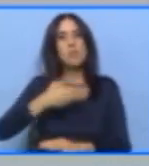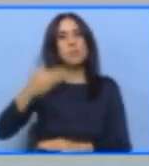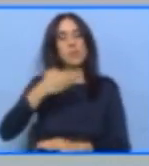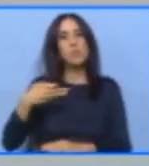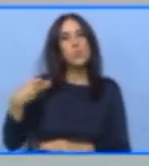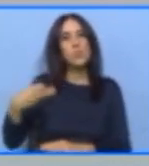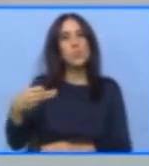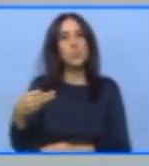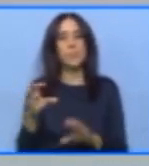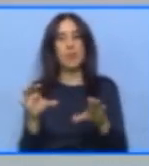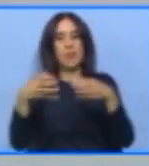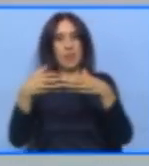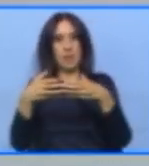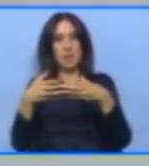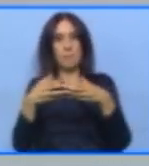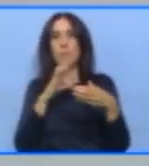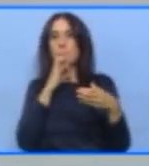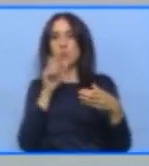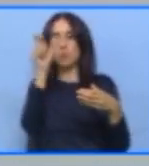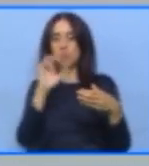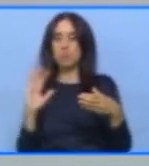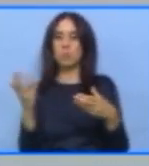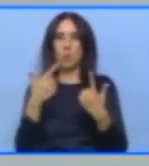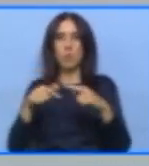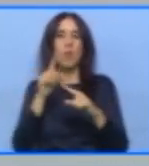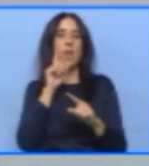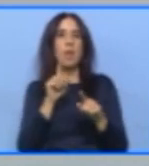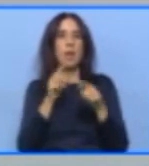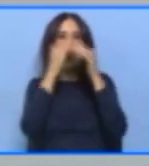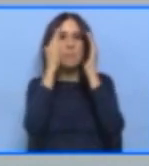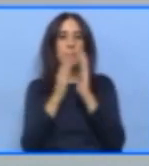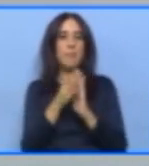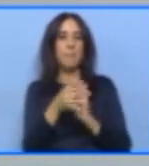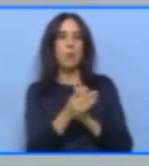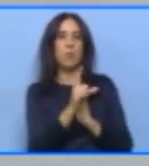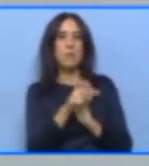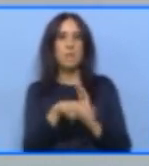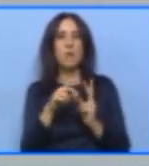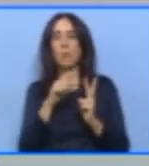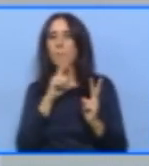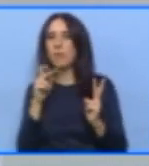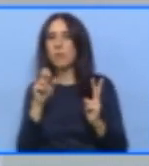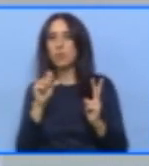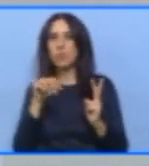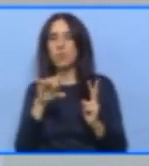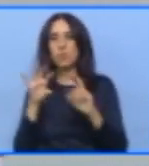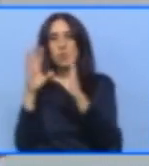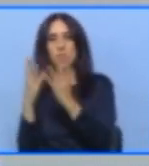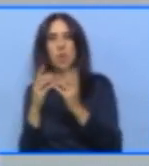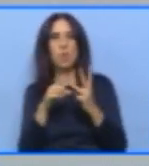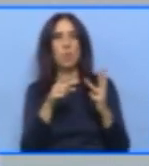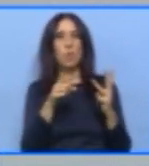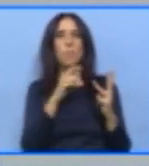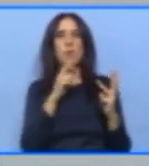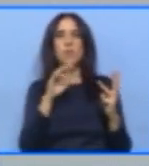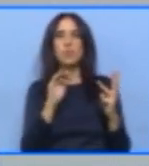reunião da equipa que estava à volta do bispo, desde a irmã Paulina, o padre Agostinho, que era o vigário-geral, o padre Sousa, que Deus